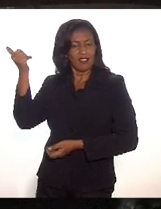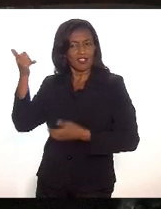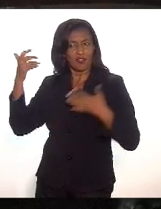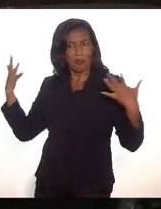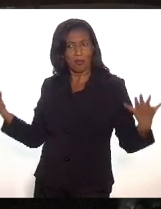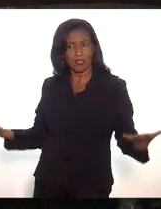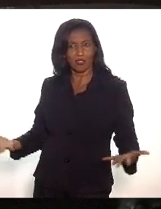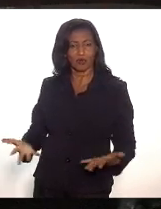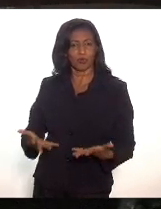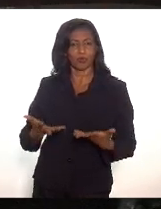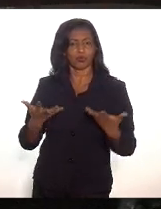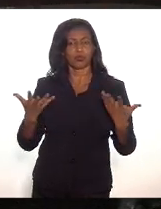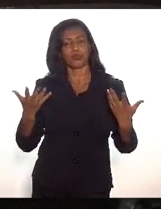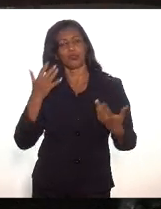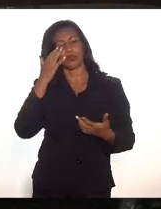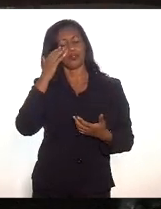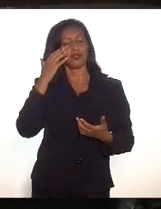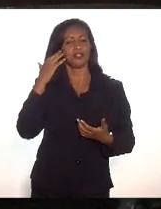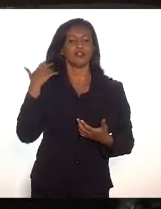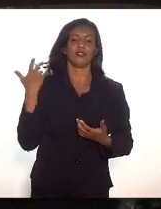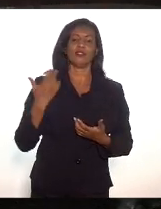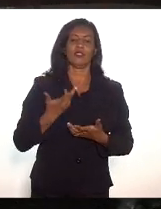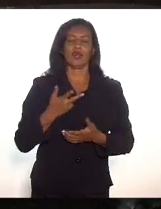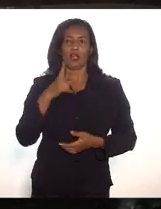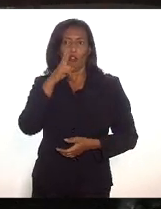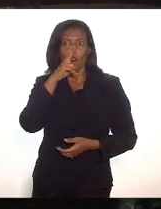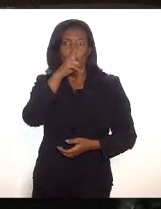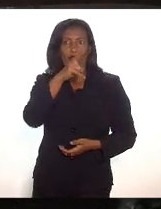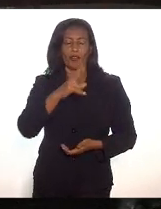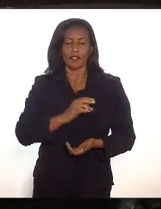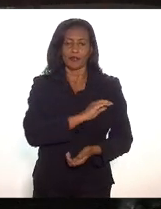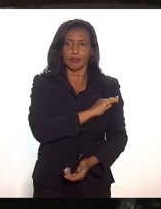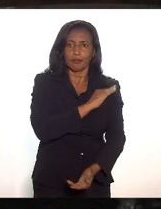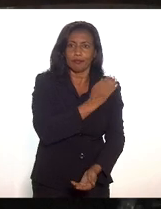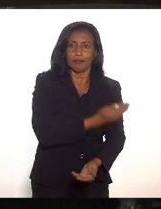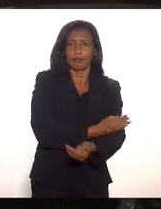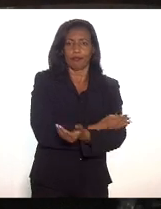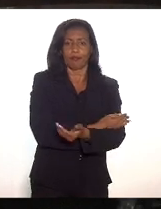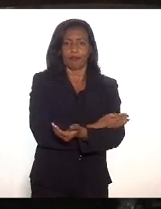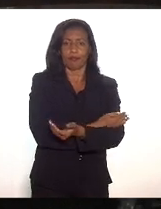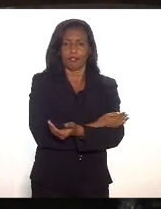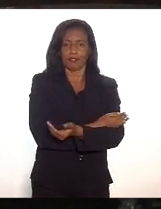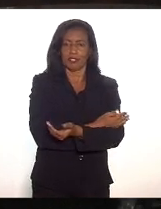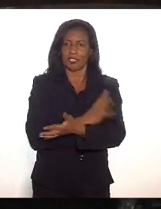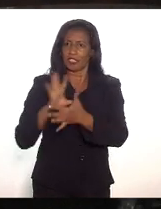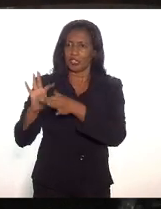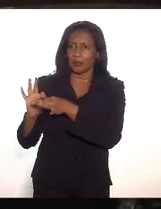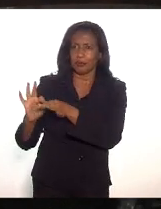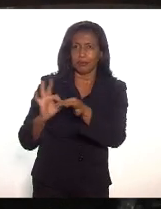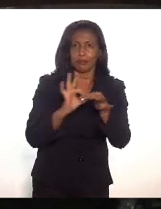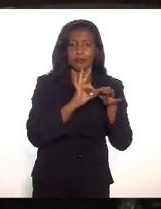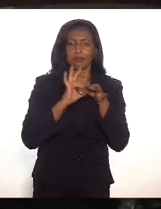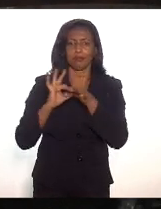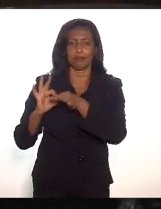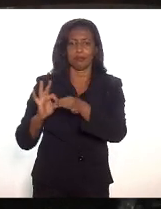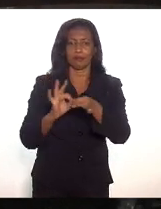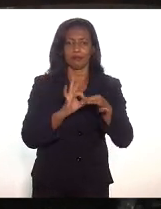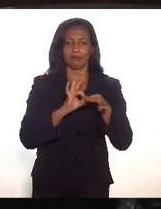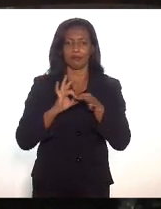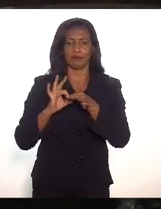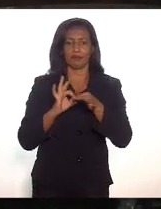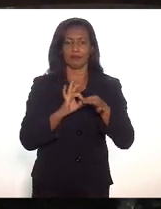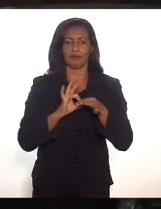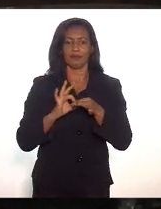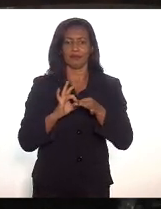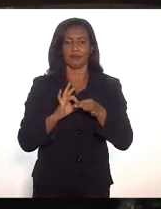macroforças. As famosas macroforças estão concatenadas para conceder